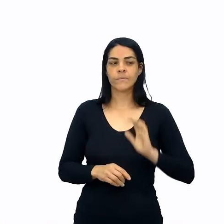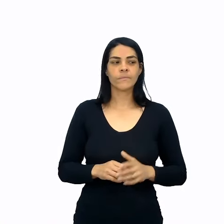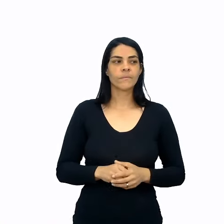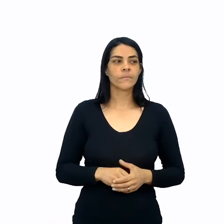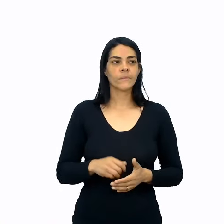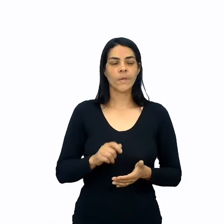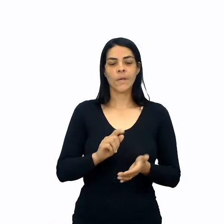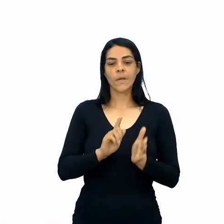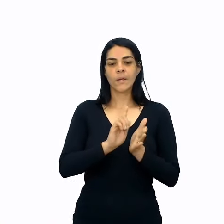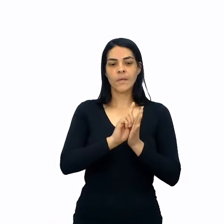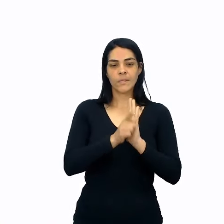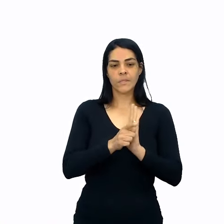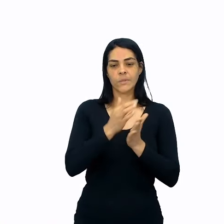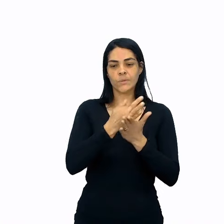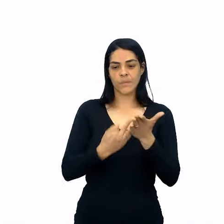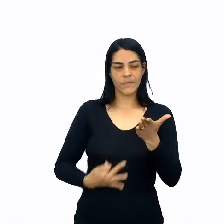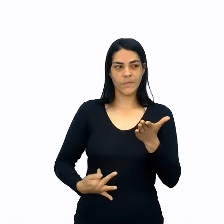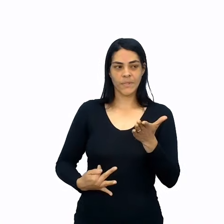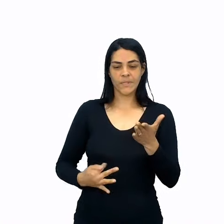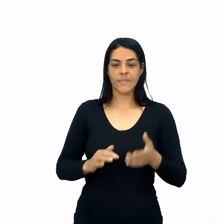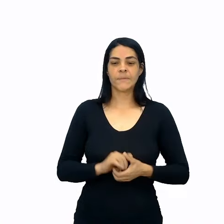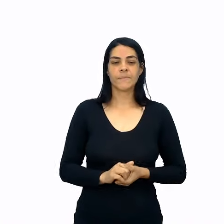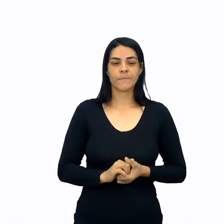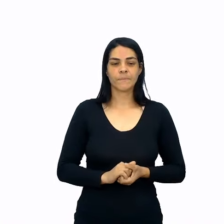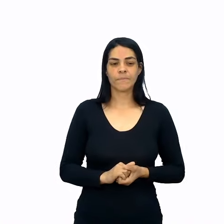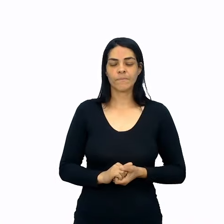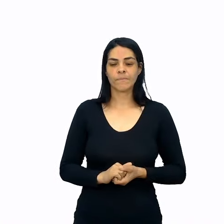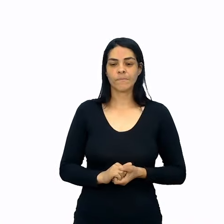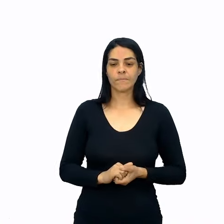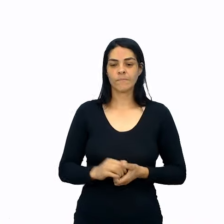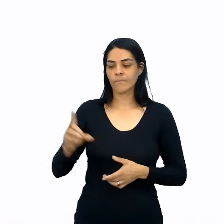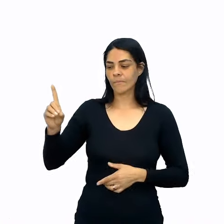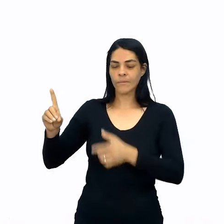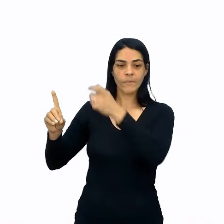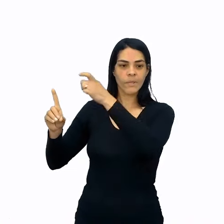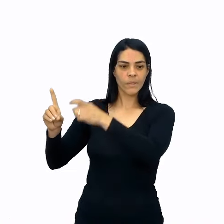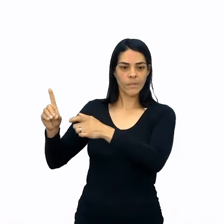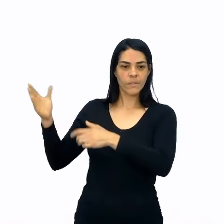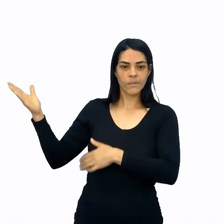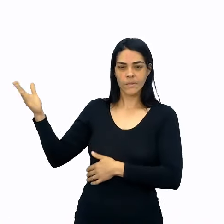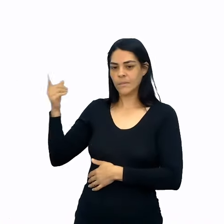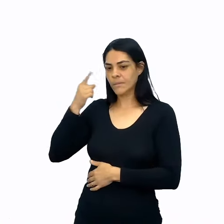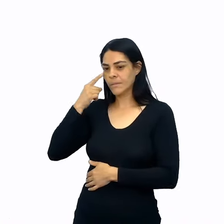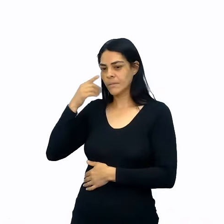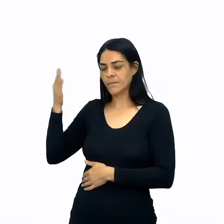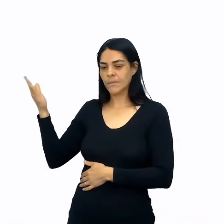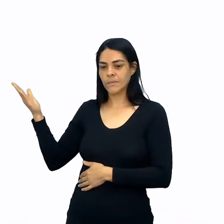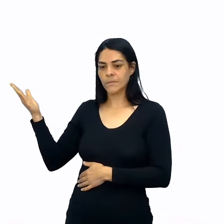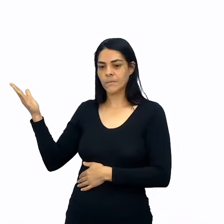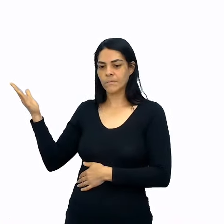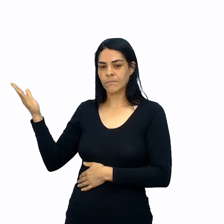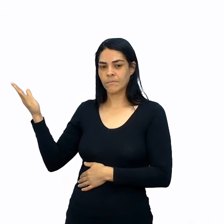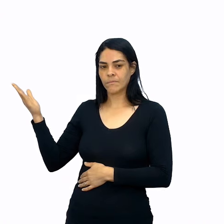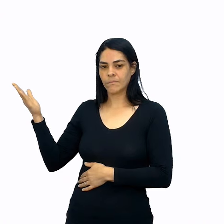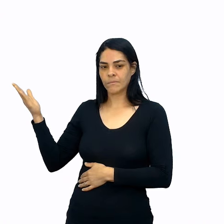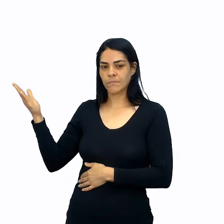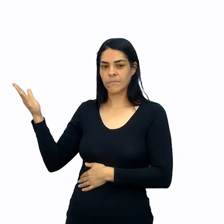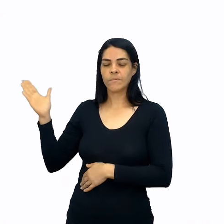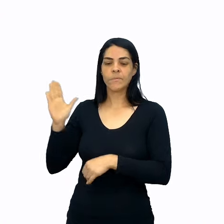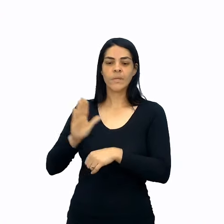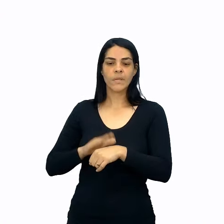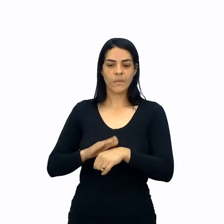gêneros textuais. Então, o autor DOLS e também Schneuli fazem